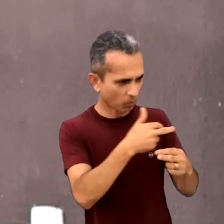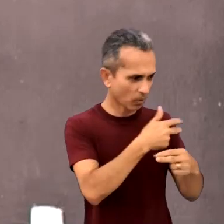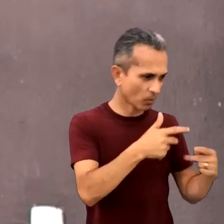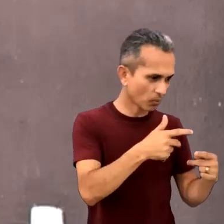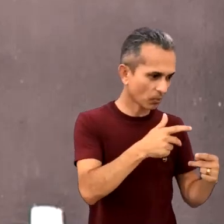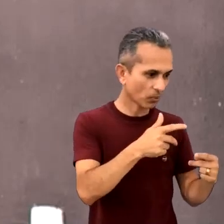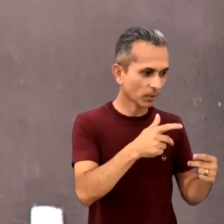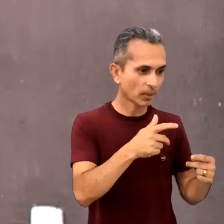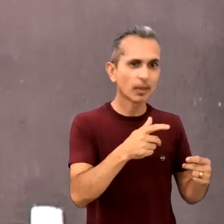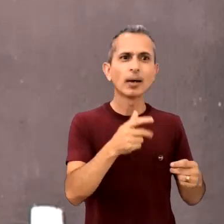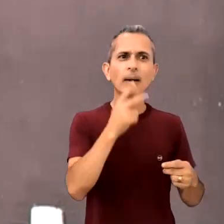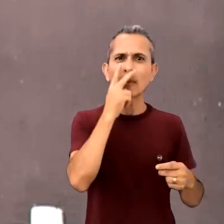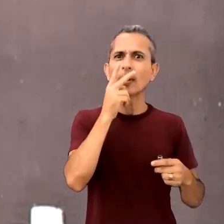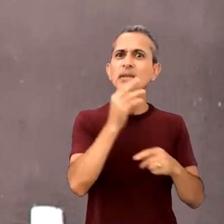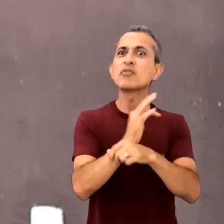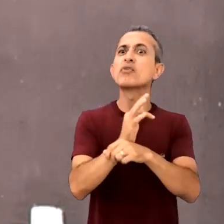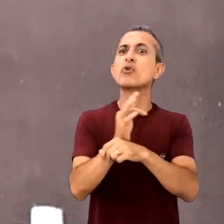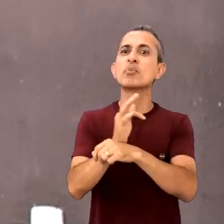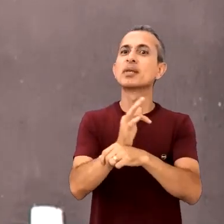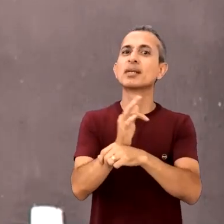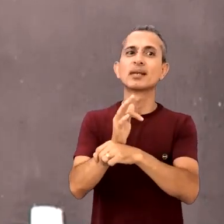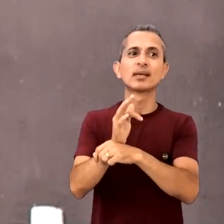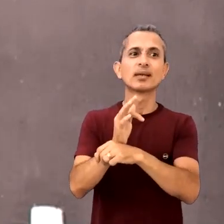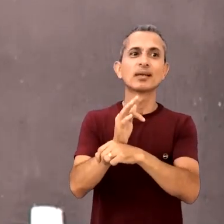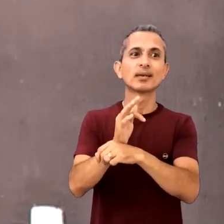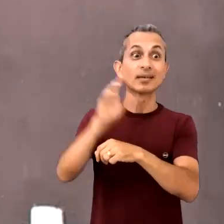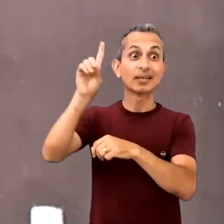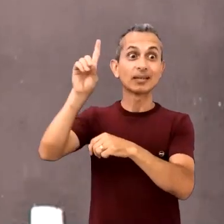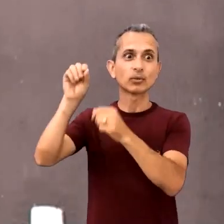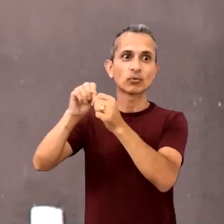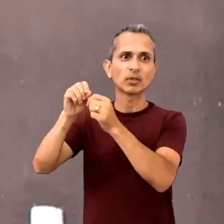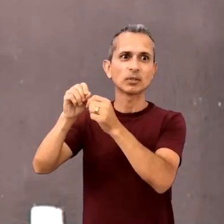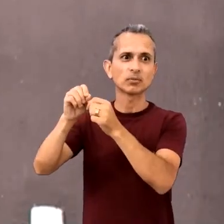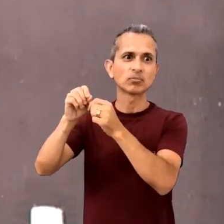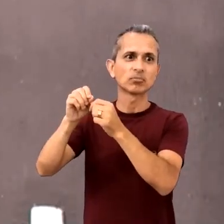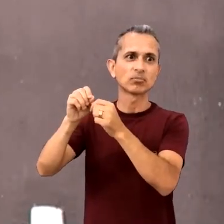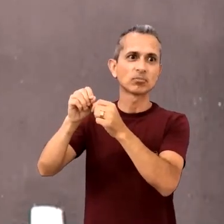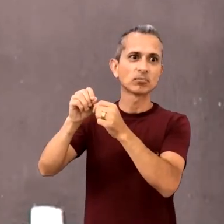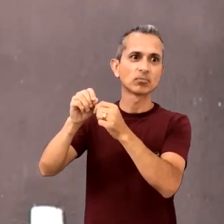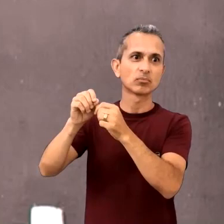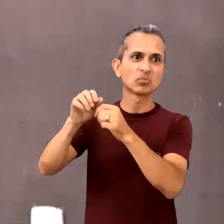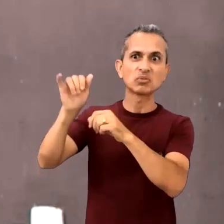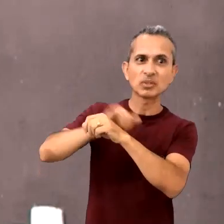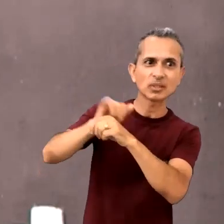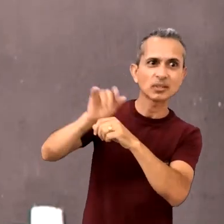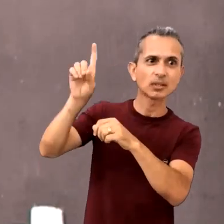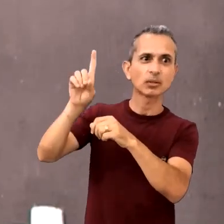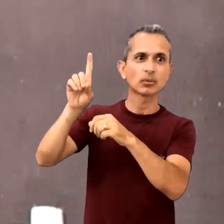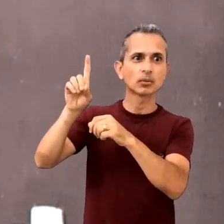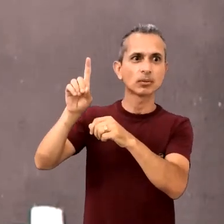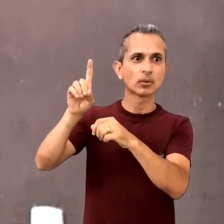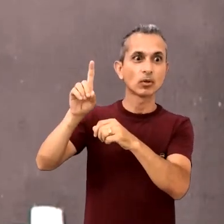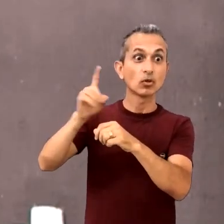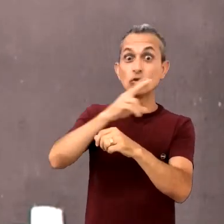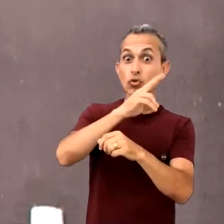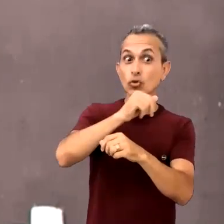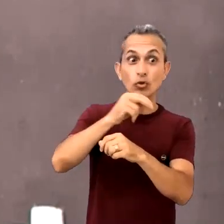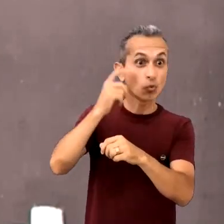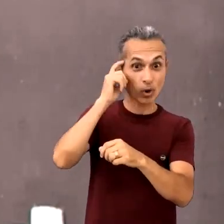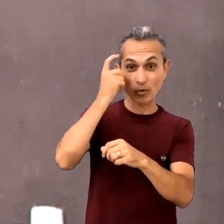coisa parecia coisa de filme. Eu dizia, meu Deus do céu, nunca mais na minha vida eu vou duvidar da palavra do